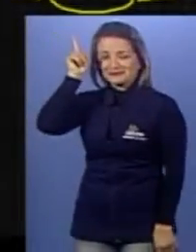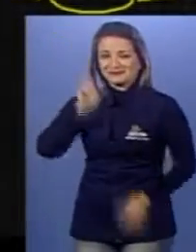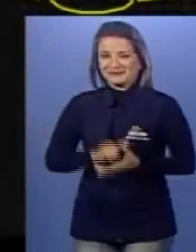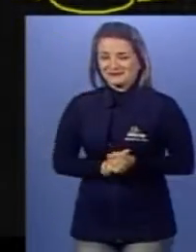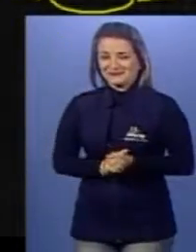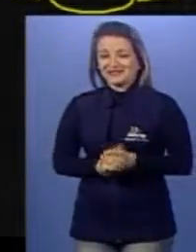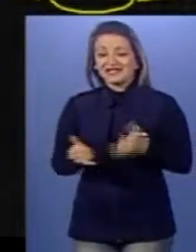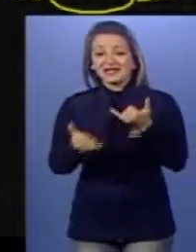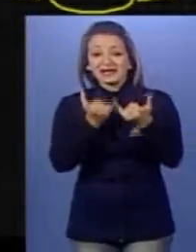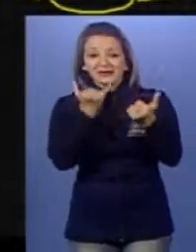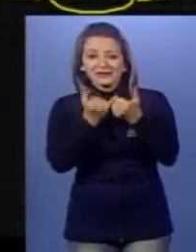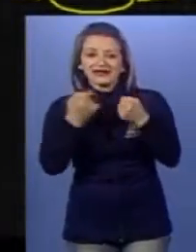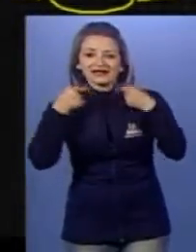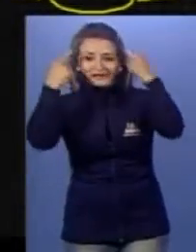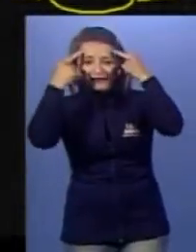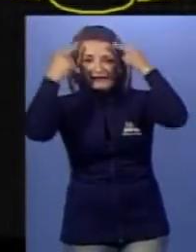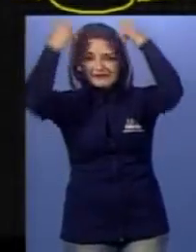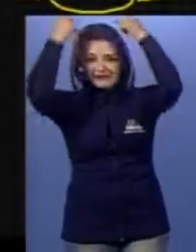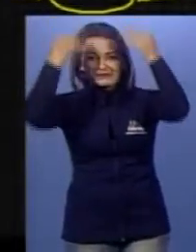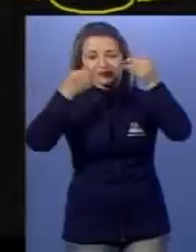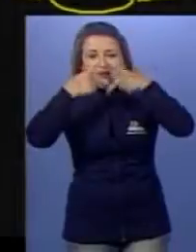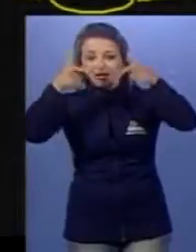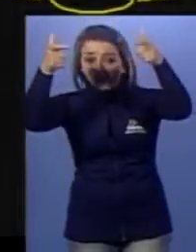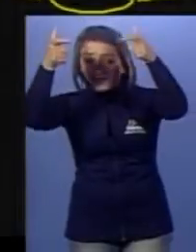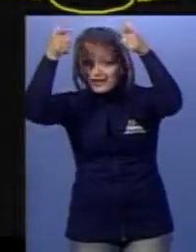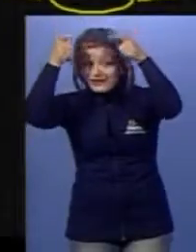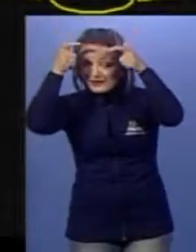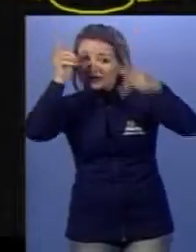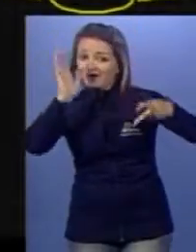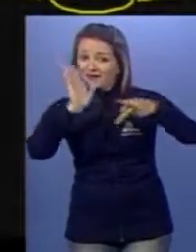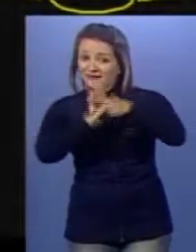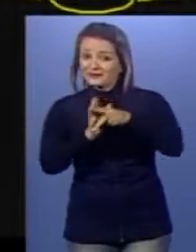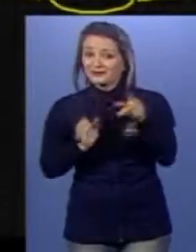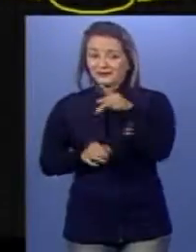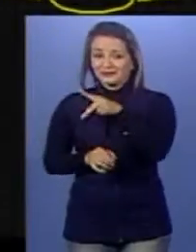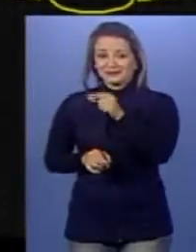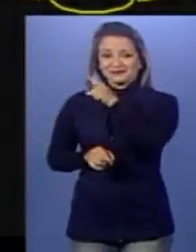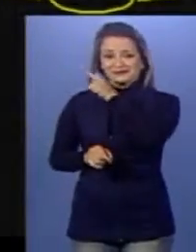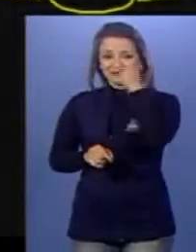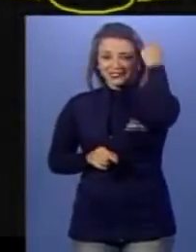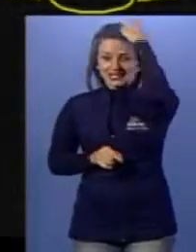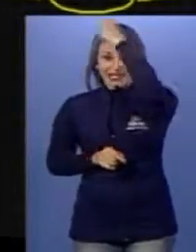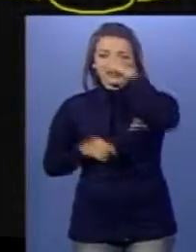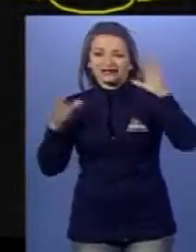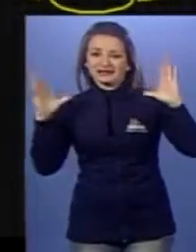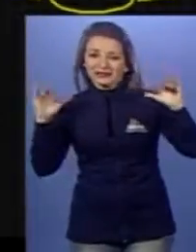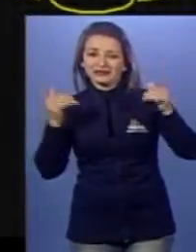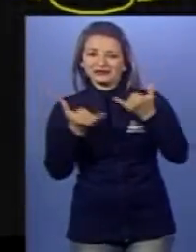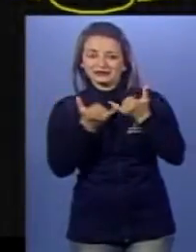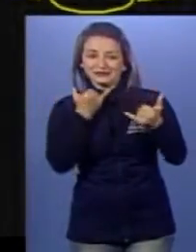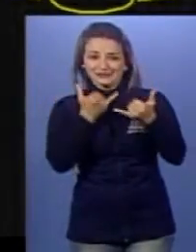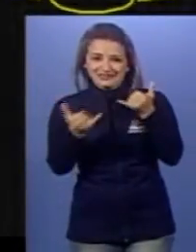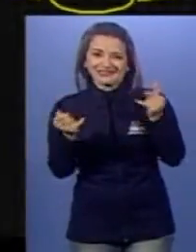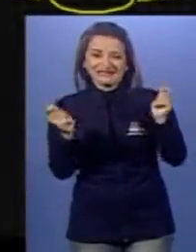de burrice por aquele negócio da oi é noel chegou o connell chapéu aquele que tinha como